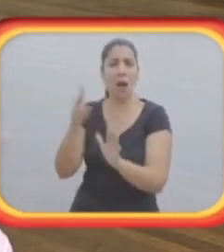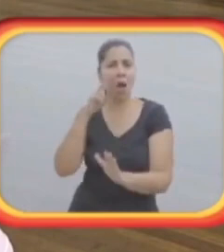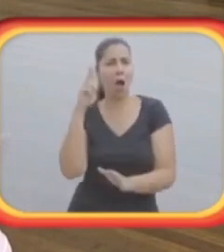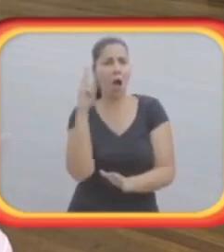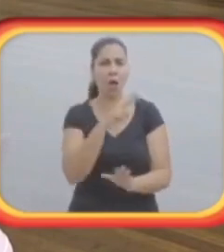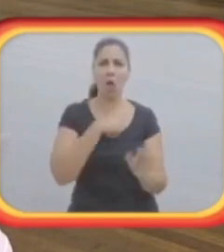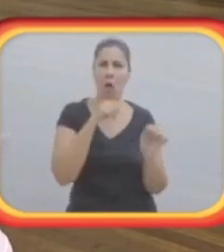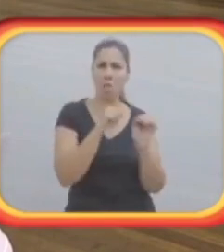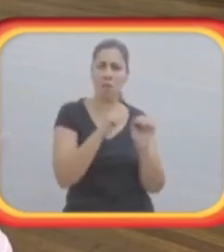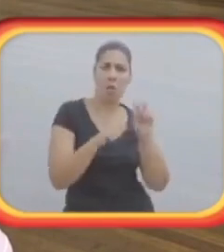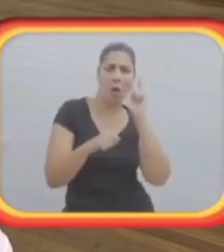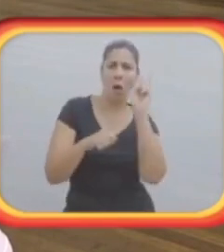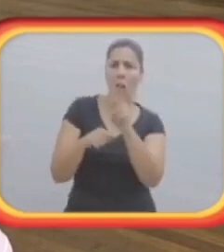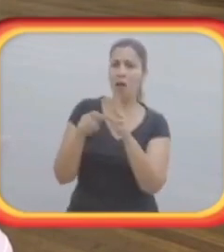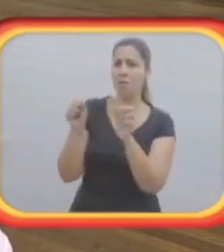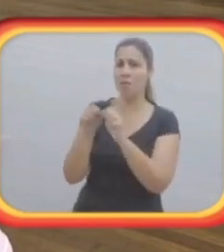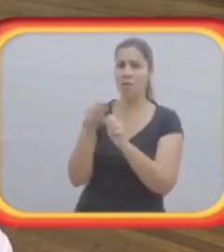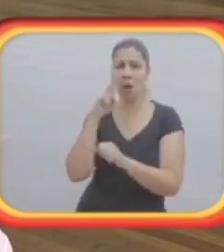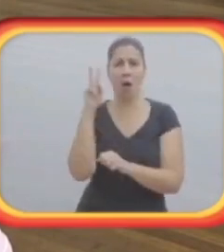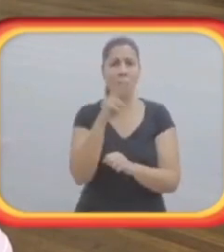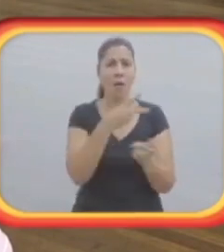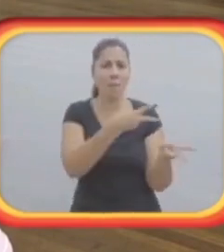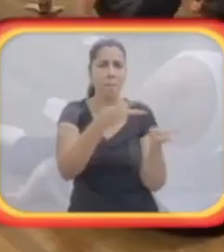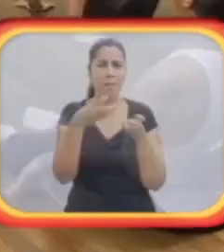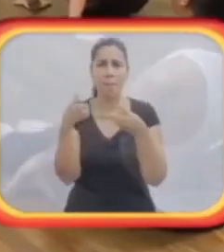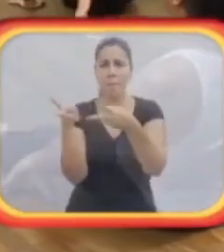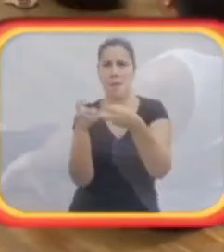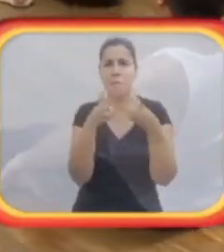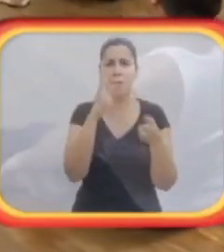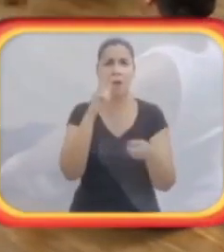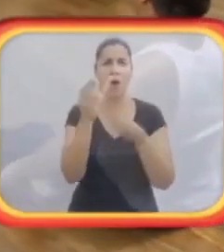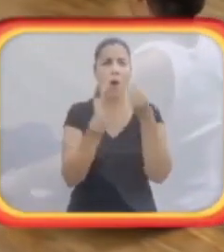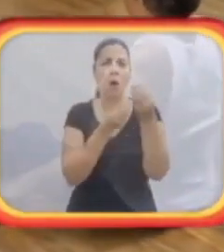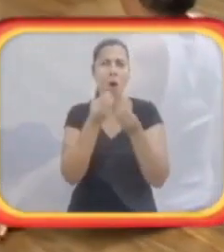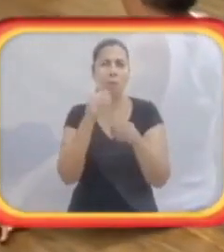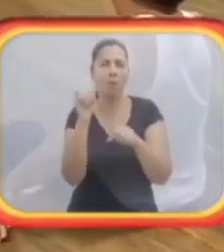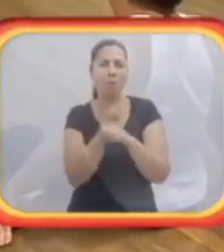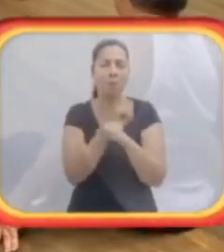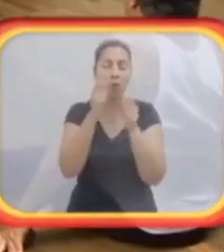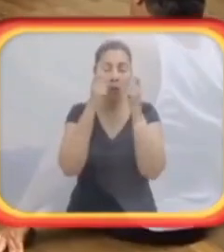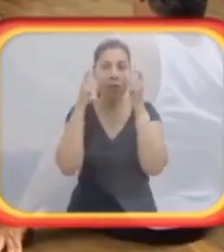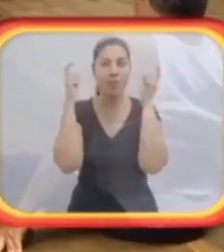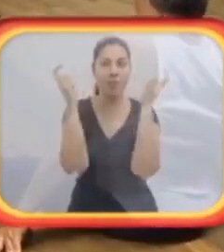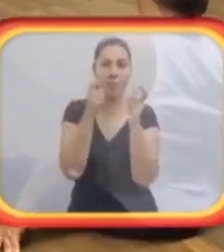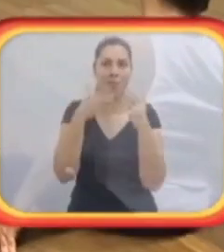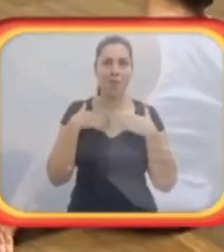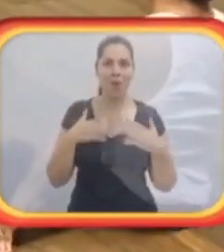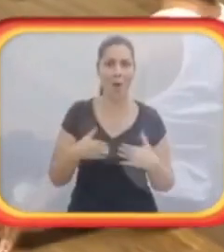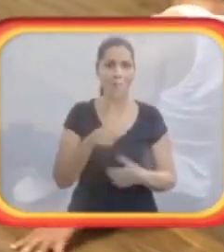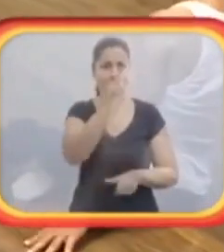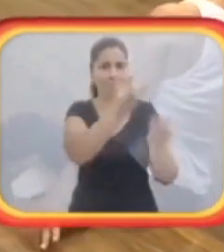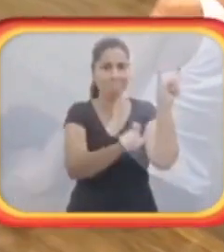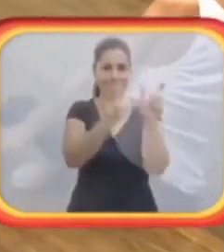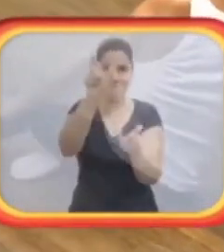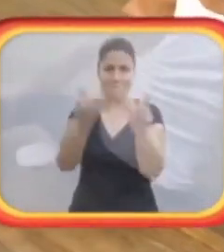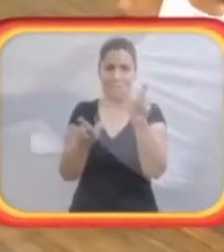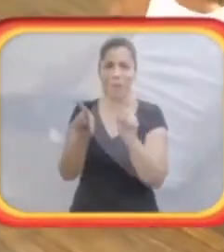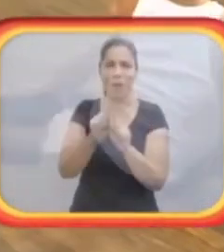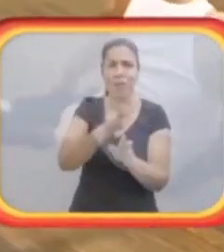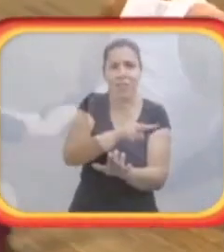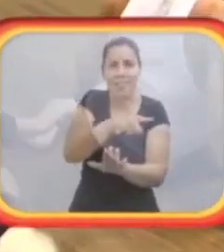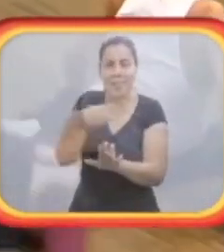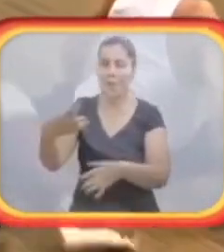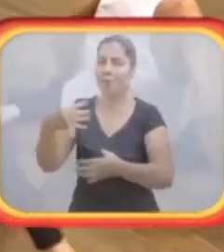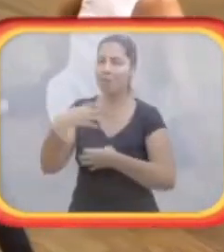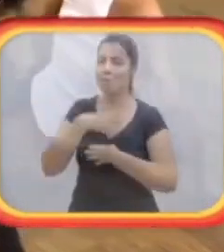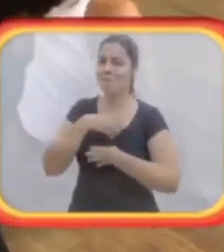usufruir, que isso converse entre si para formar uma coreografia. O grande X da questão é a troca, né?